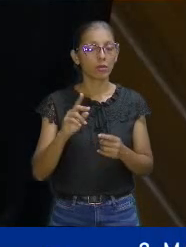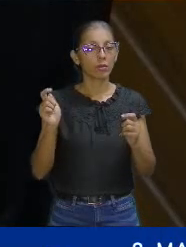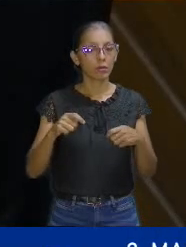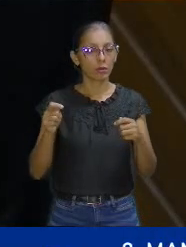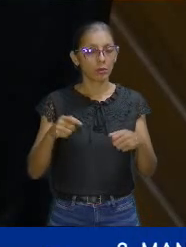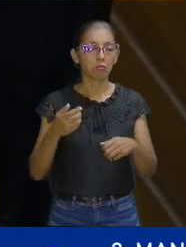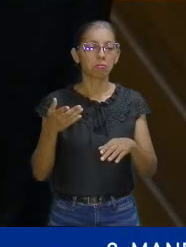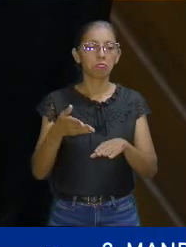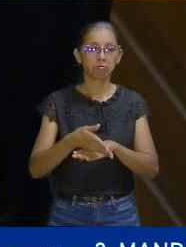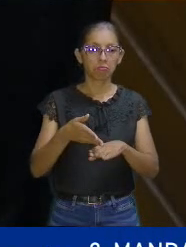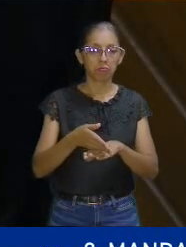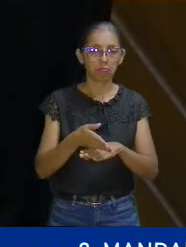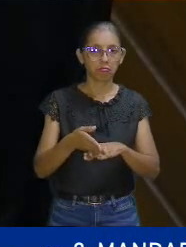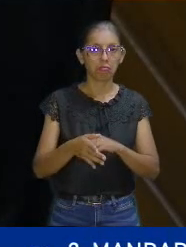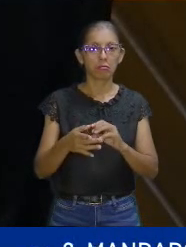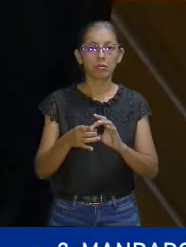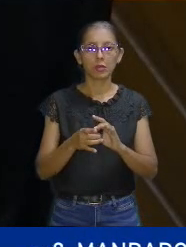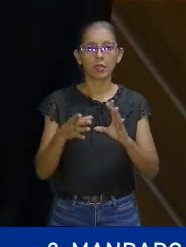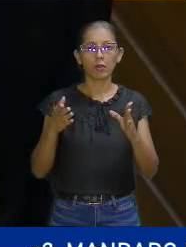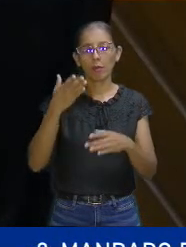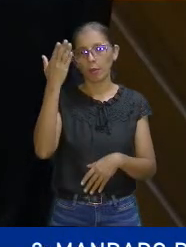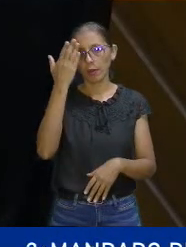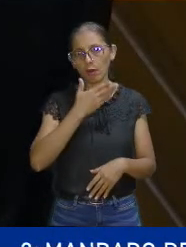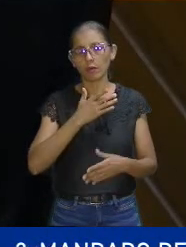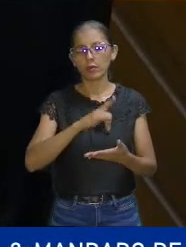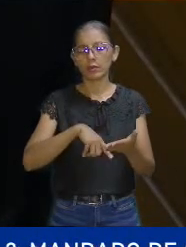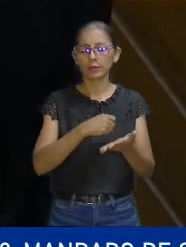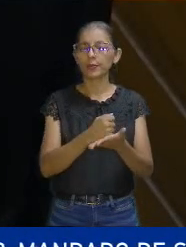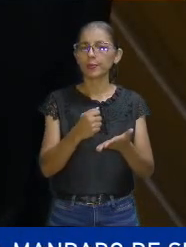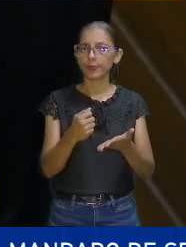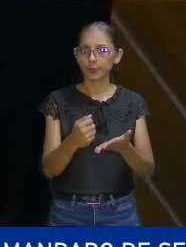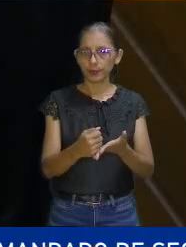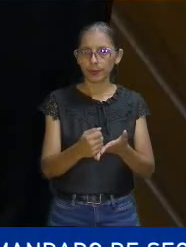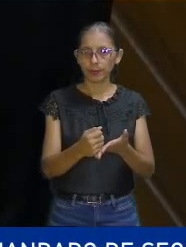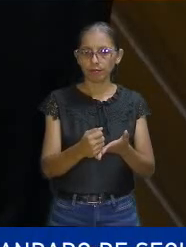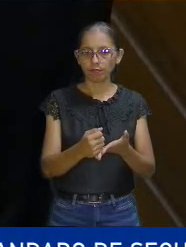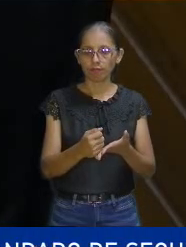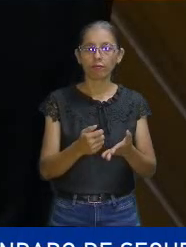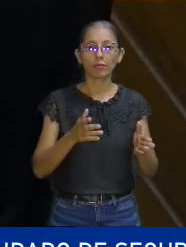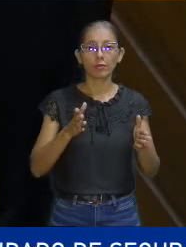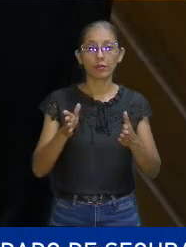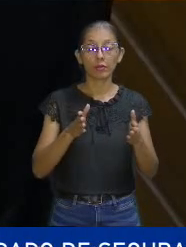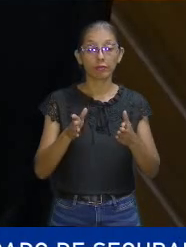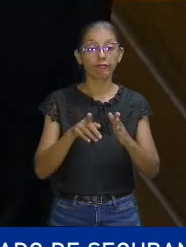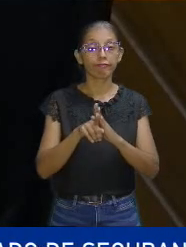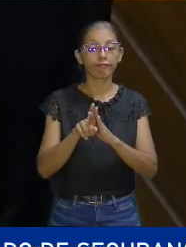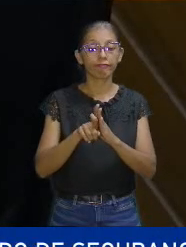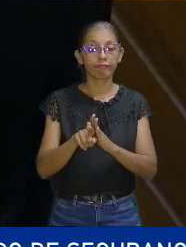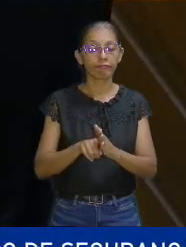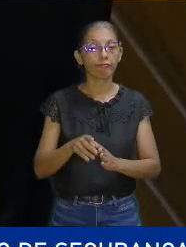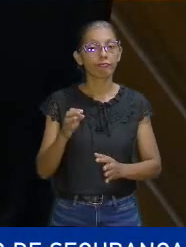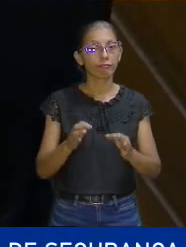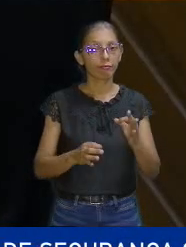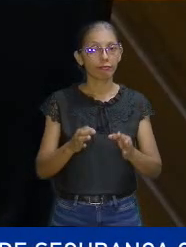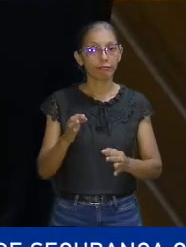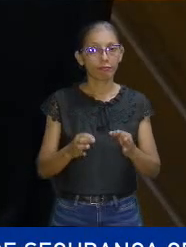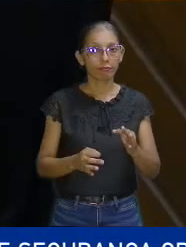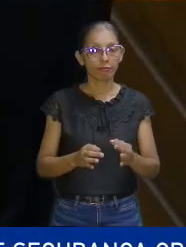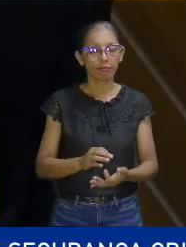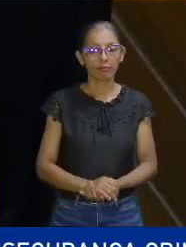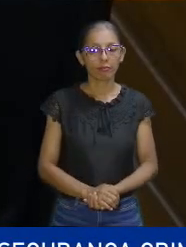acesso amplo aos elementos de provas documentados em procedimento investigatório realizado por órgão